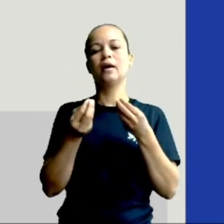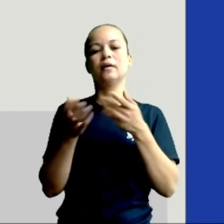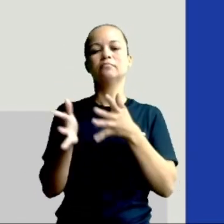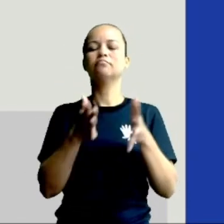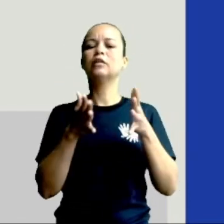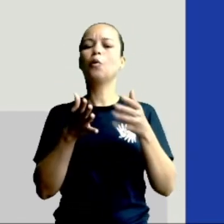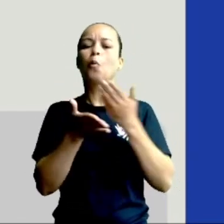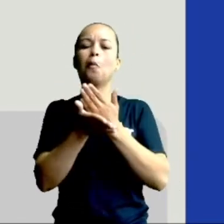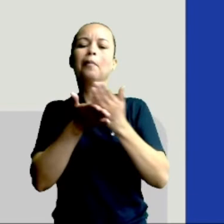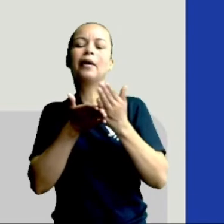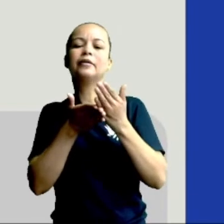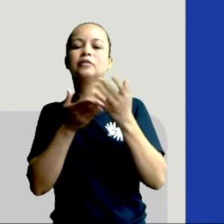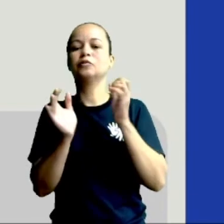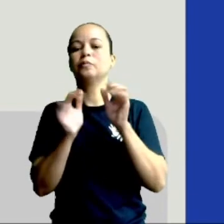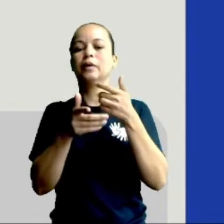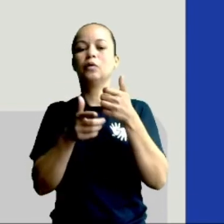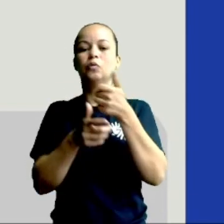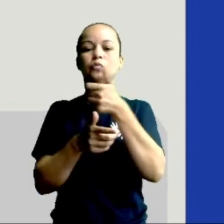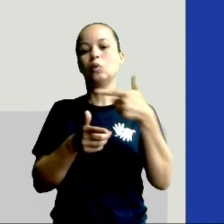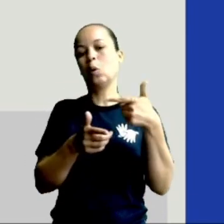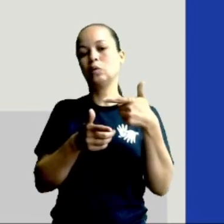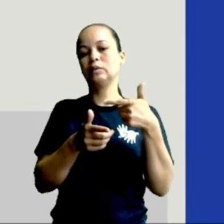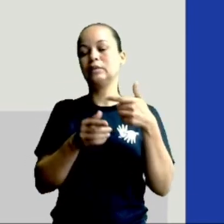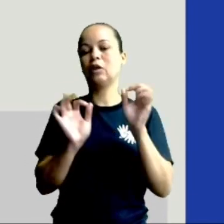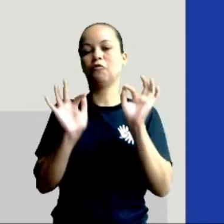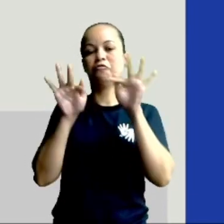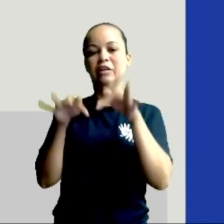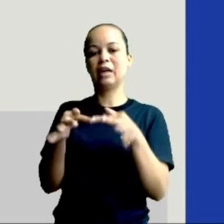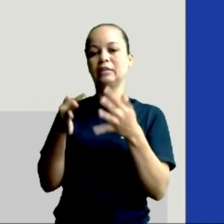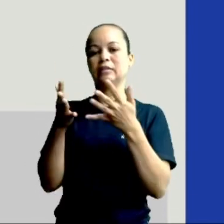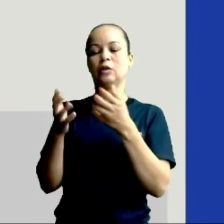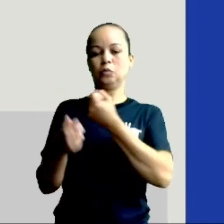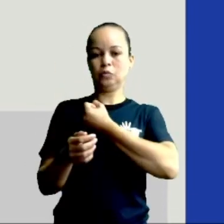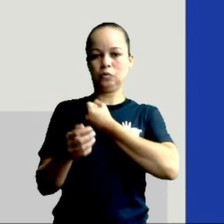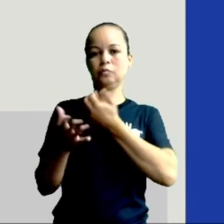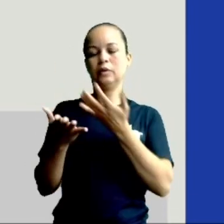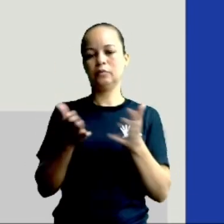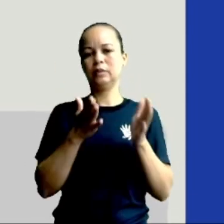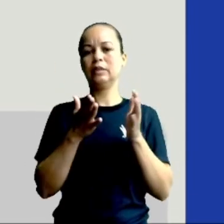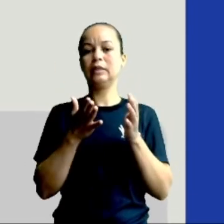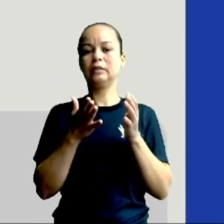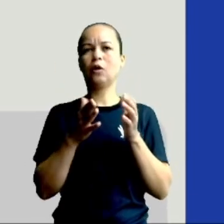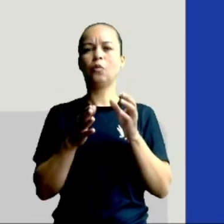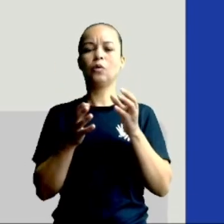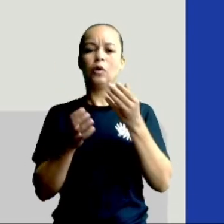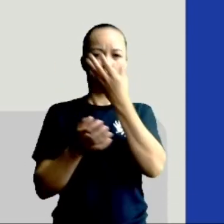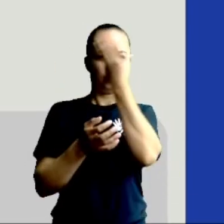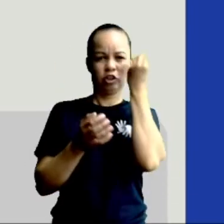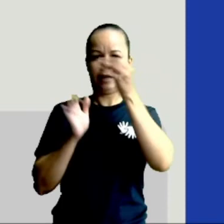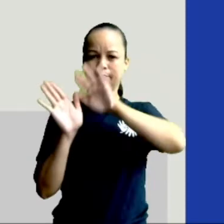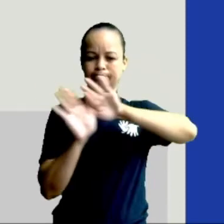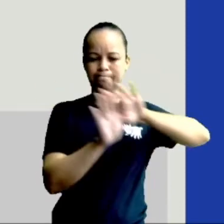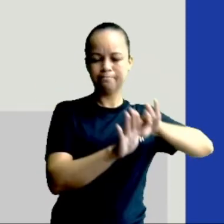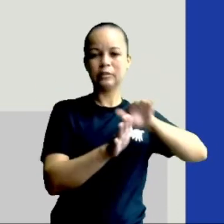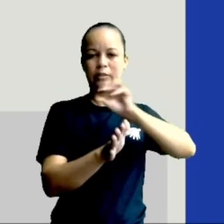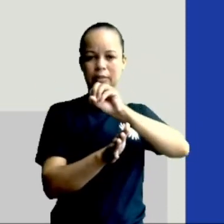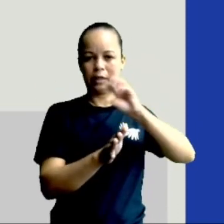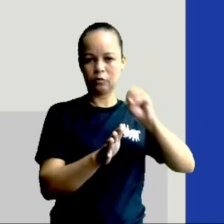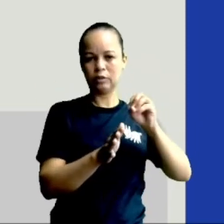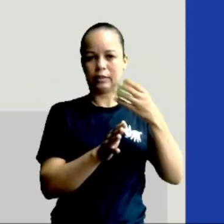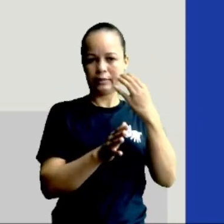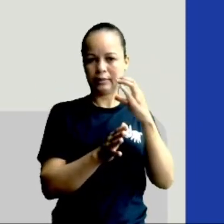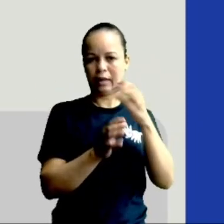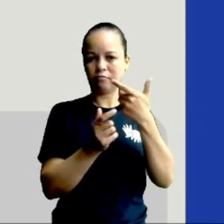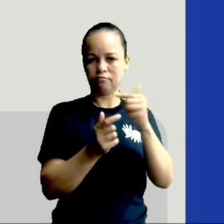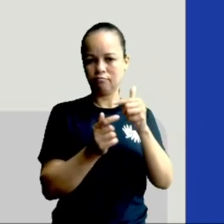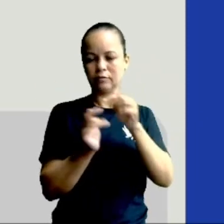número 12, não pela finalização do número, né? Mas pelo 12. Então, vamos esquecer os zeros? Não tem centavos, eu vou